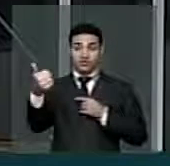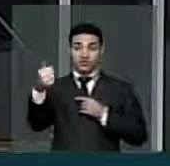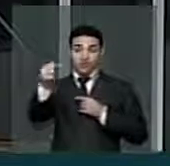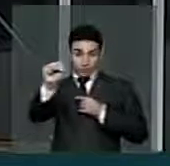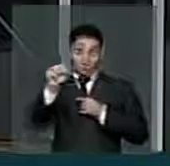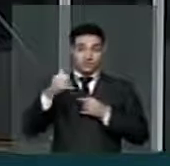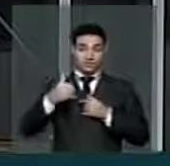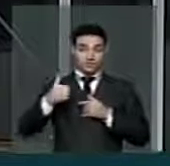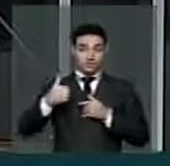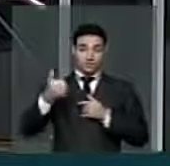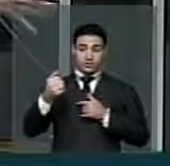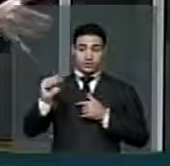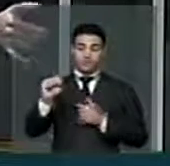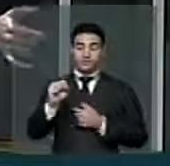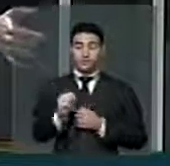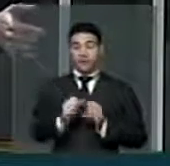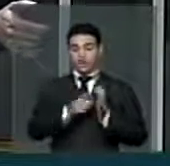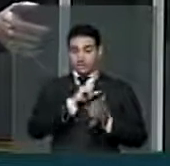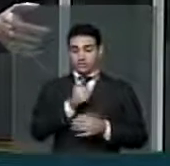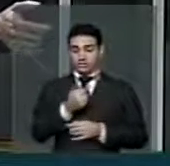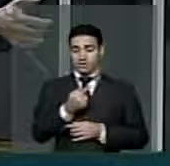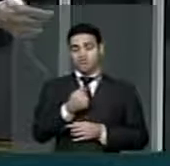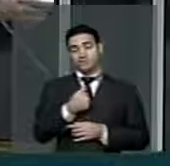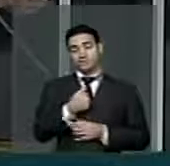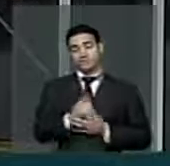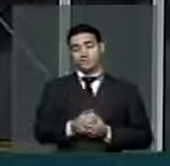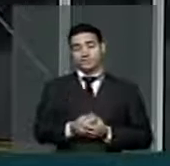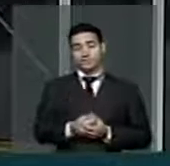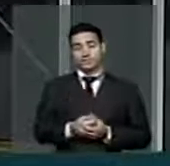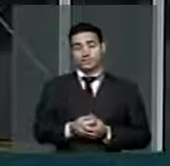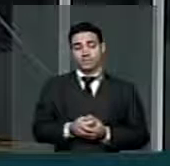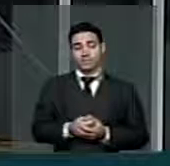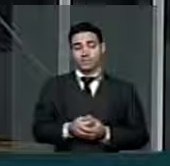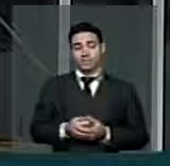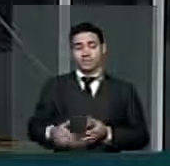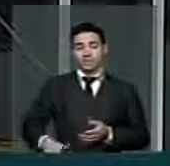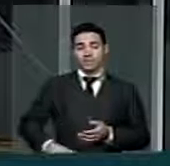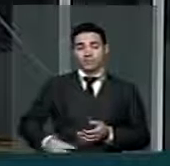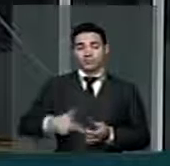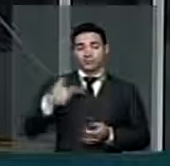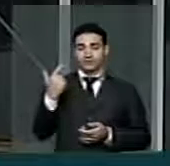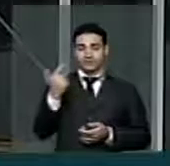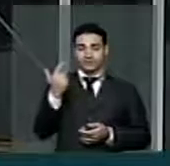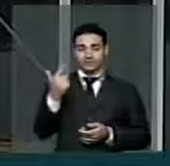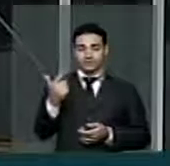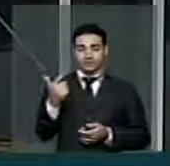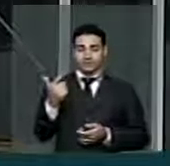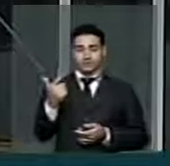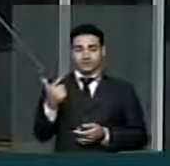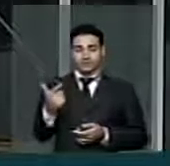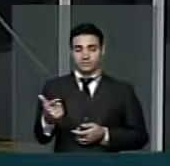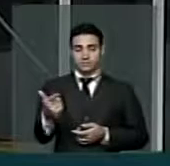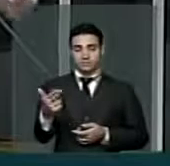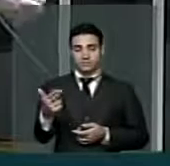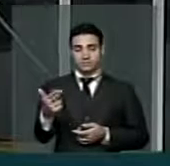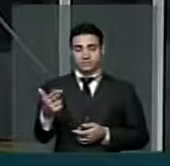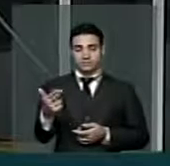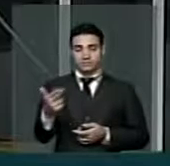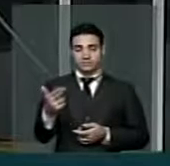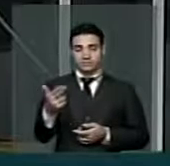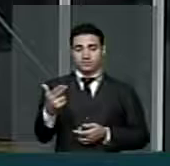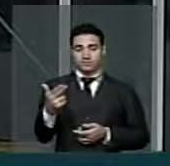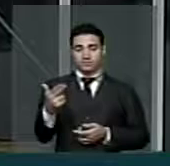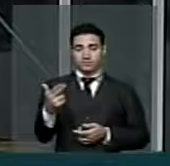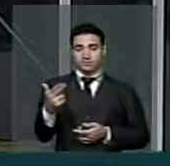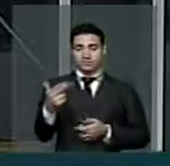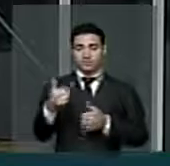idade, ele tira o revólver que estava apontado para a cintura